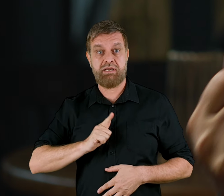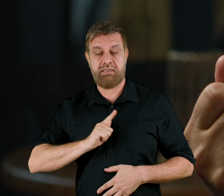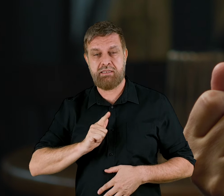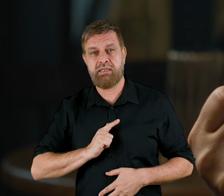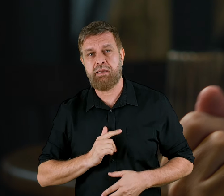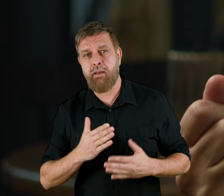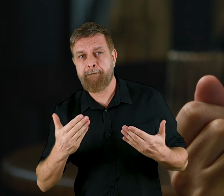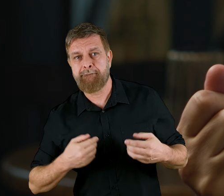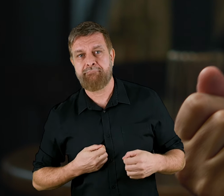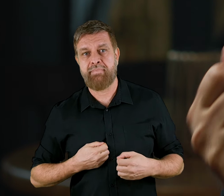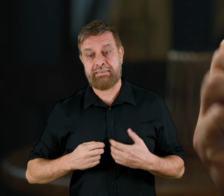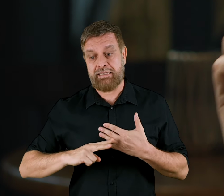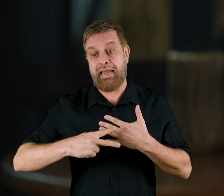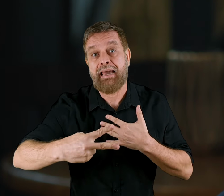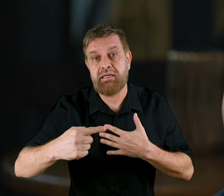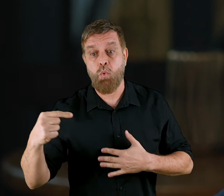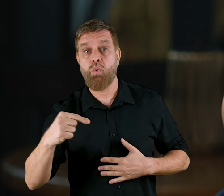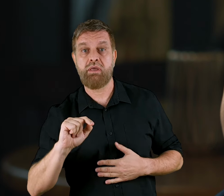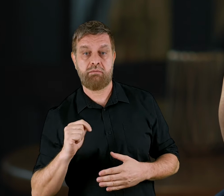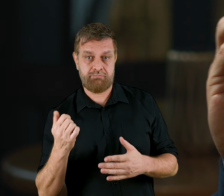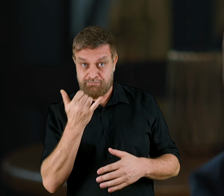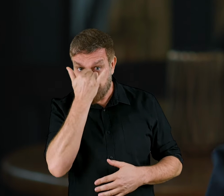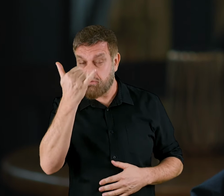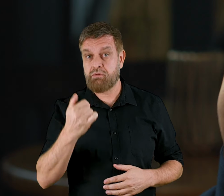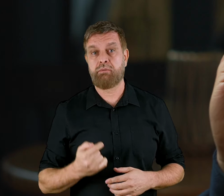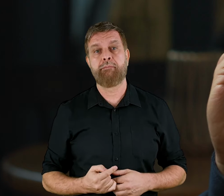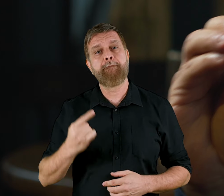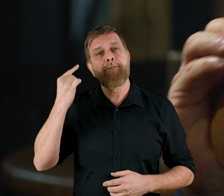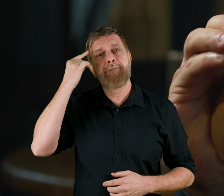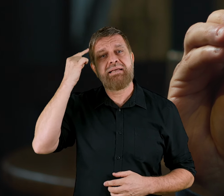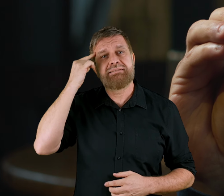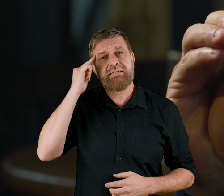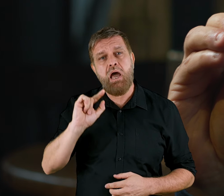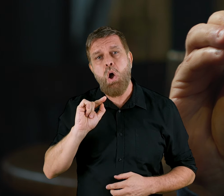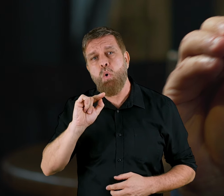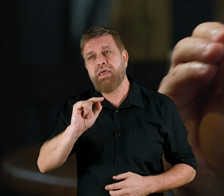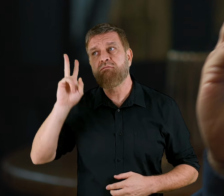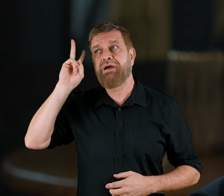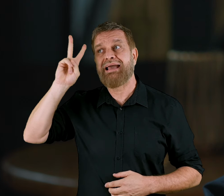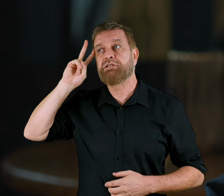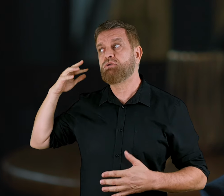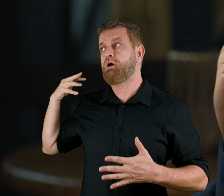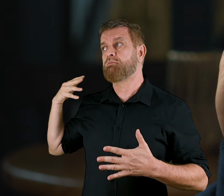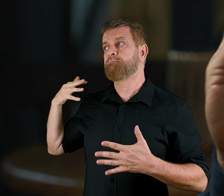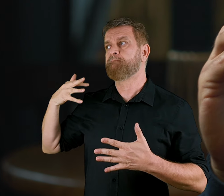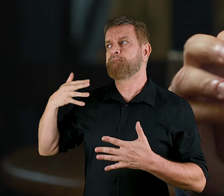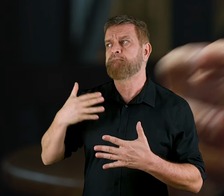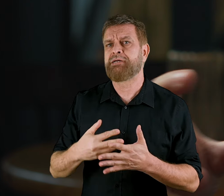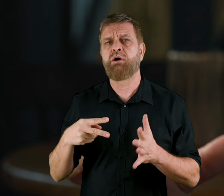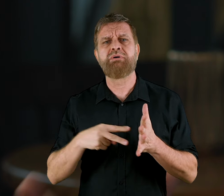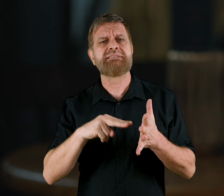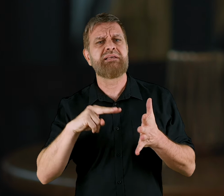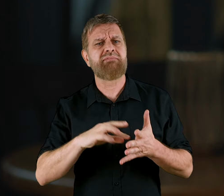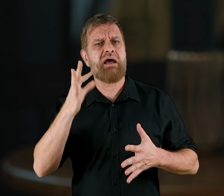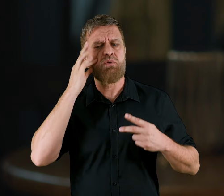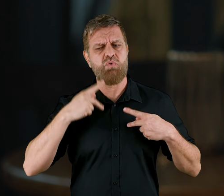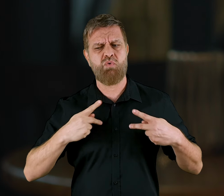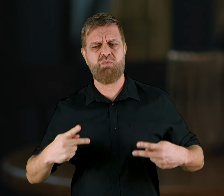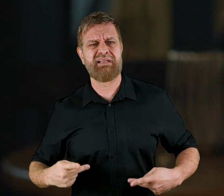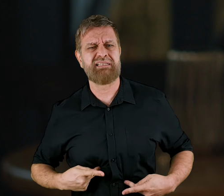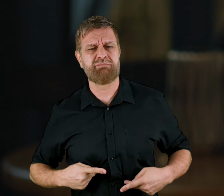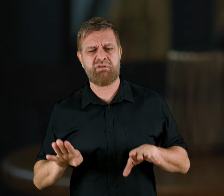são as condições do pós-humanismo? Ora, justamente pensar criticamente o que foi essa história do humanismo, pensar num certo esgotamento